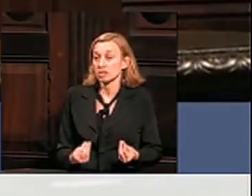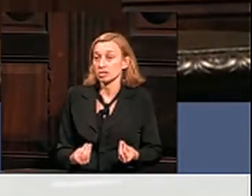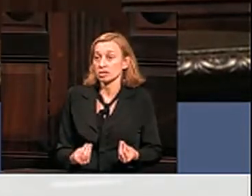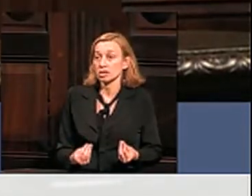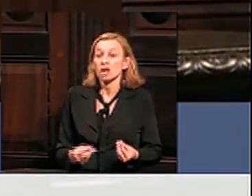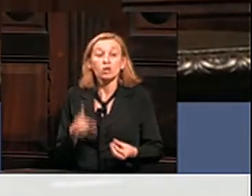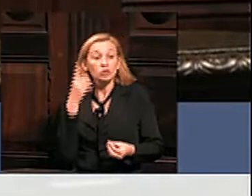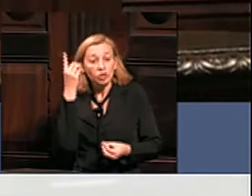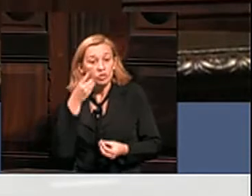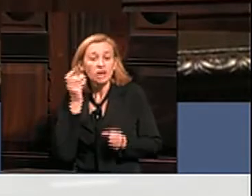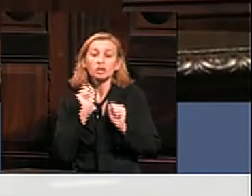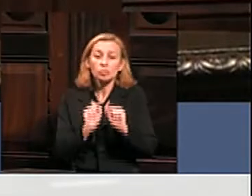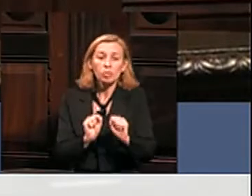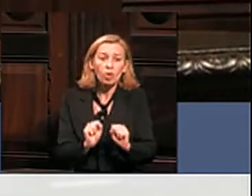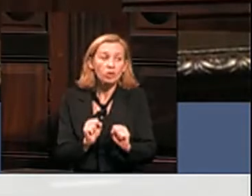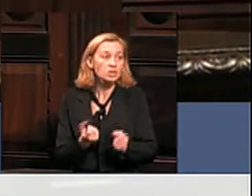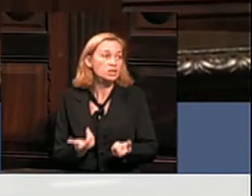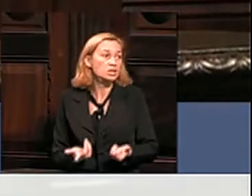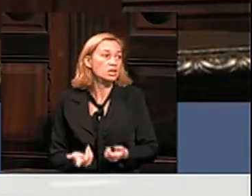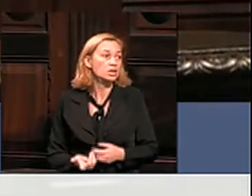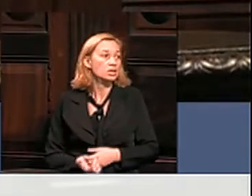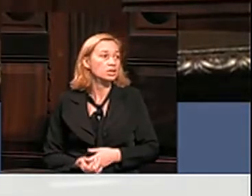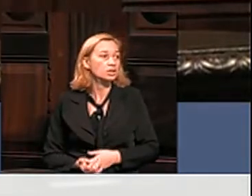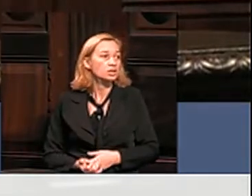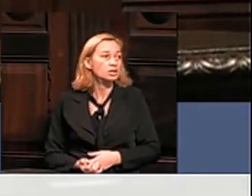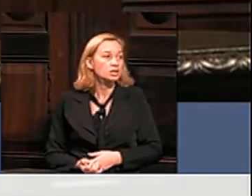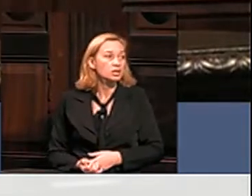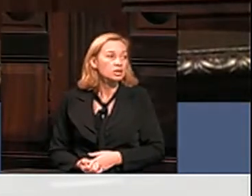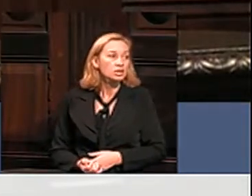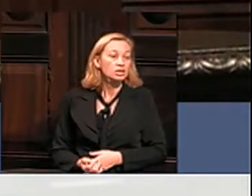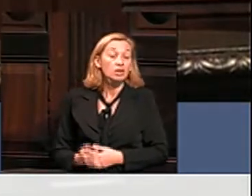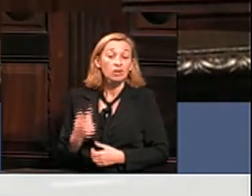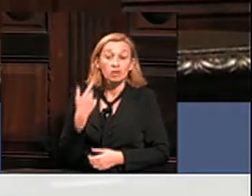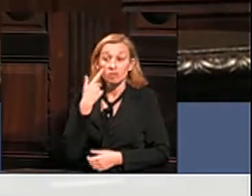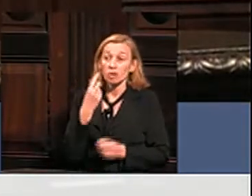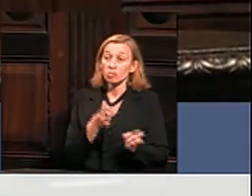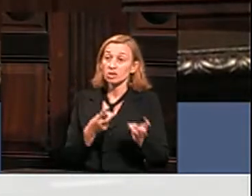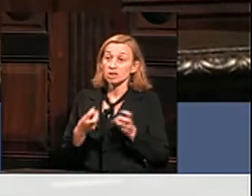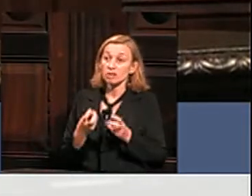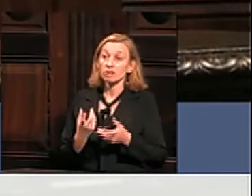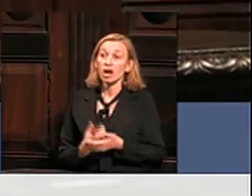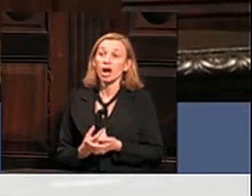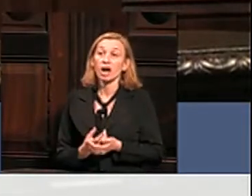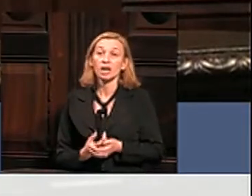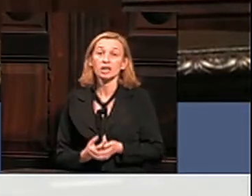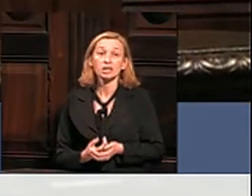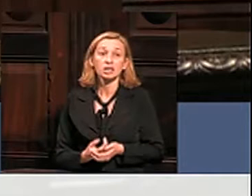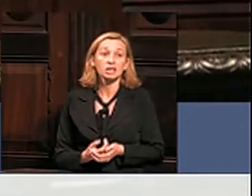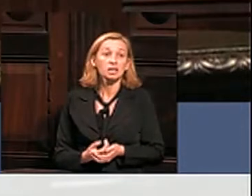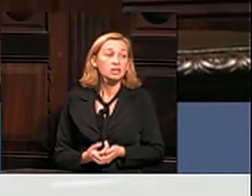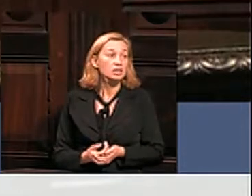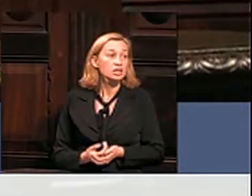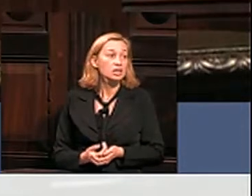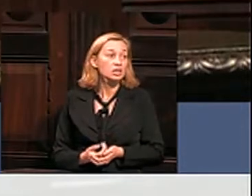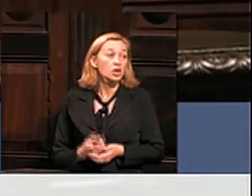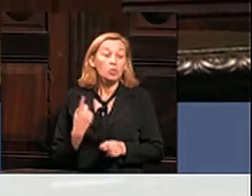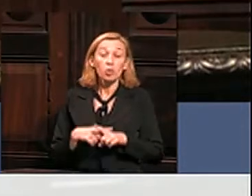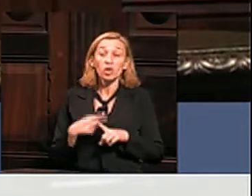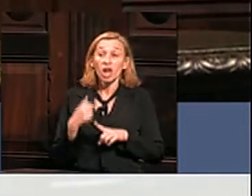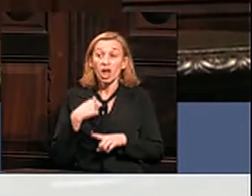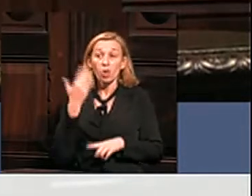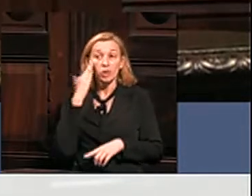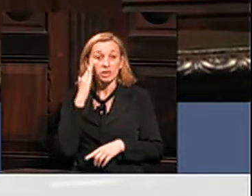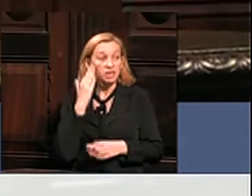possam, em cima dessa divergência, decidir. Porque eu entendo que